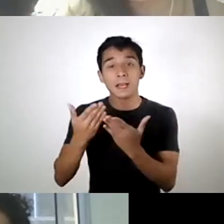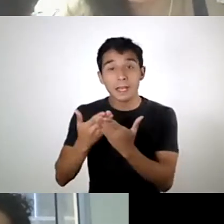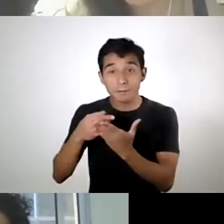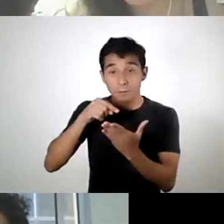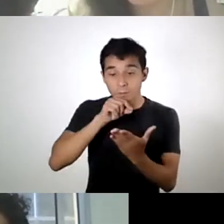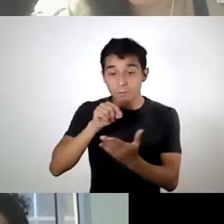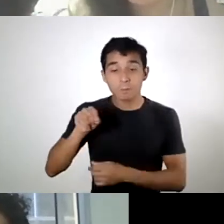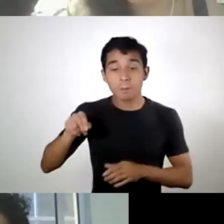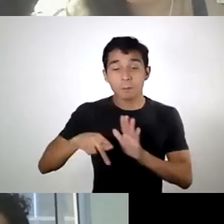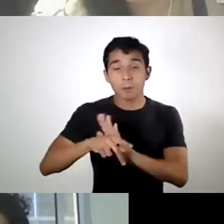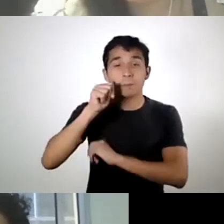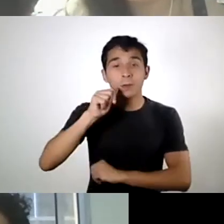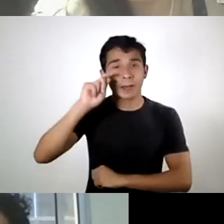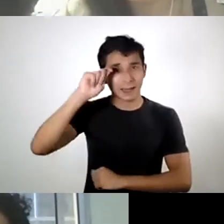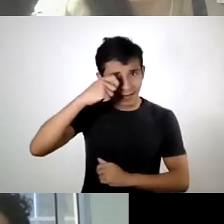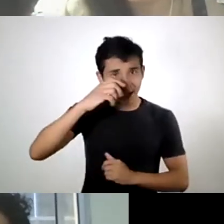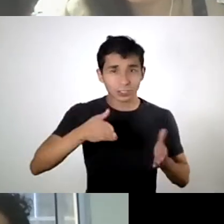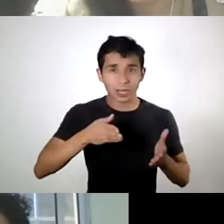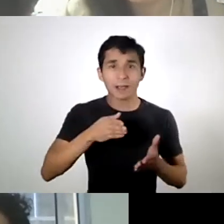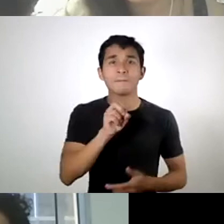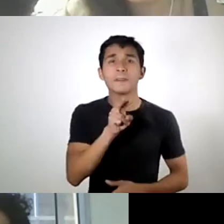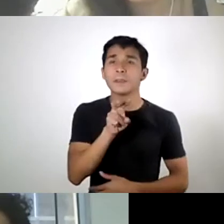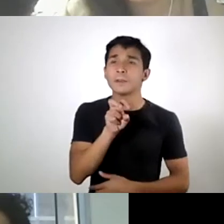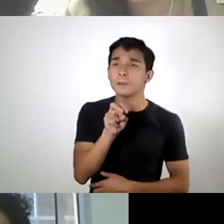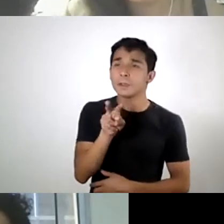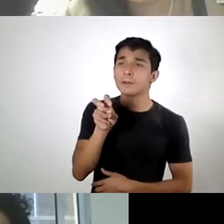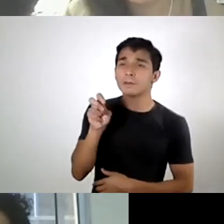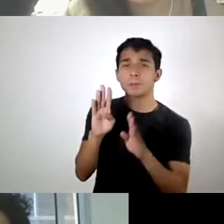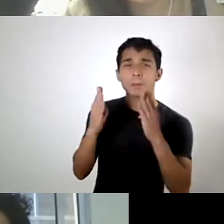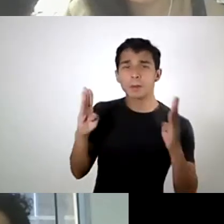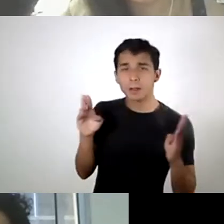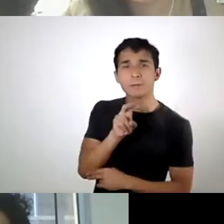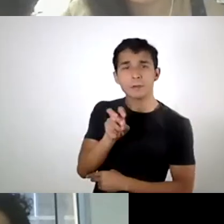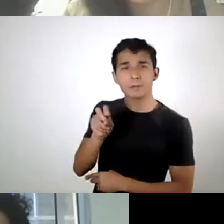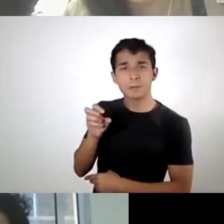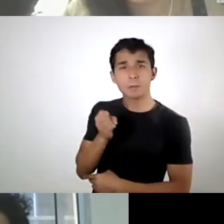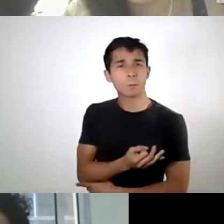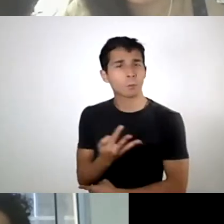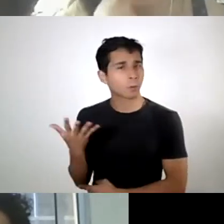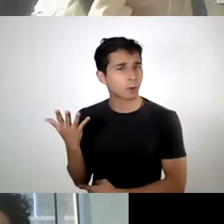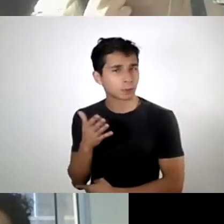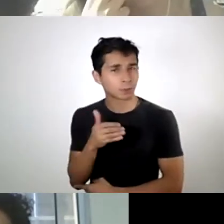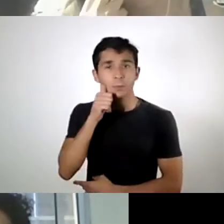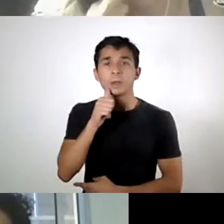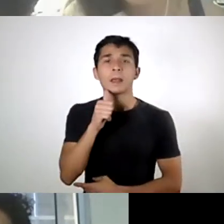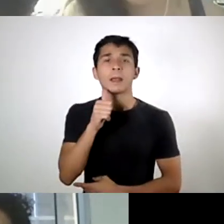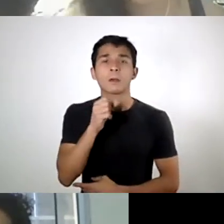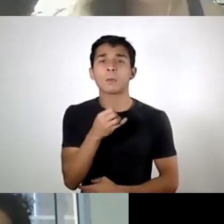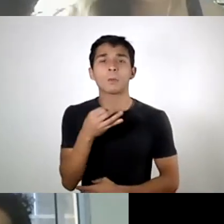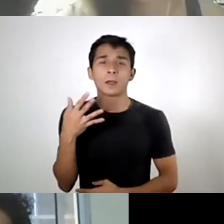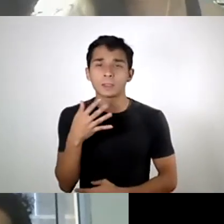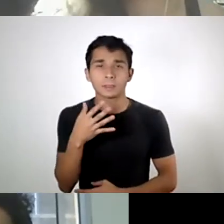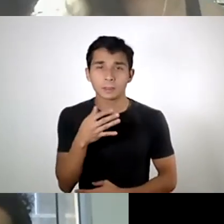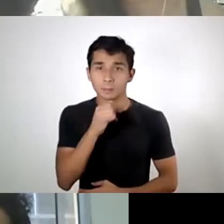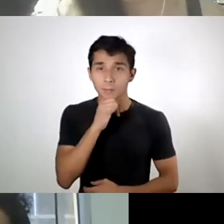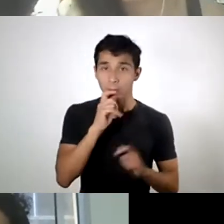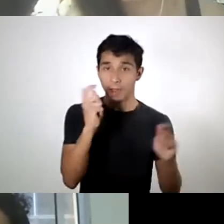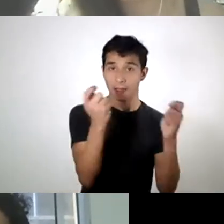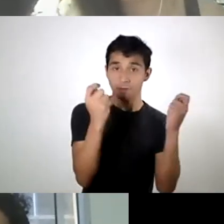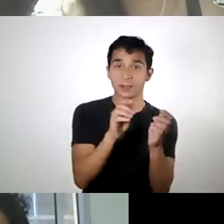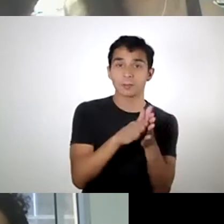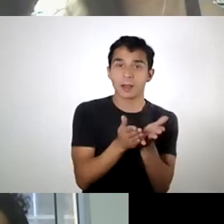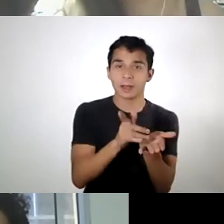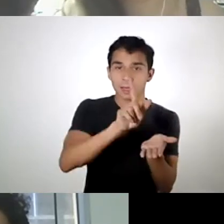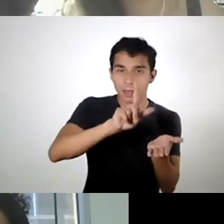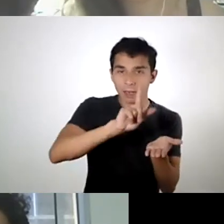autoras negras vocês já viram nos espaços das bibliotecas? Quantas autoras, por exemplo, em eventos literários, festivais